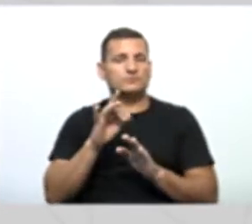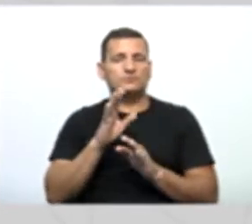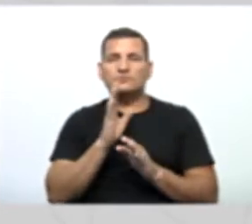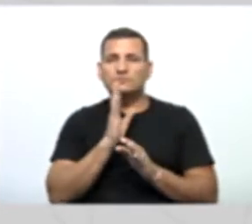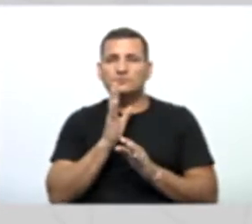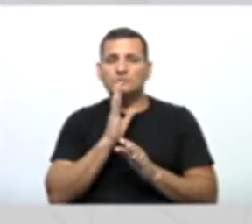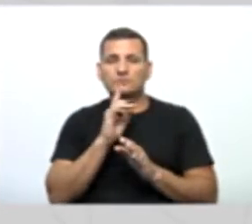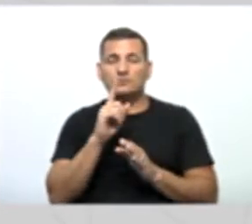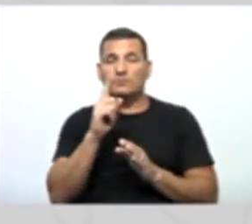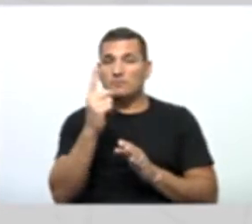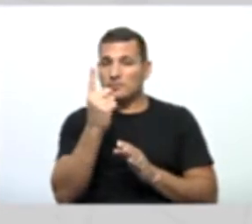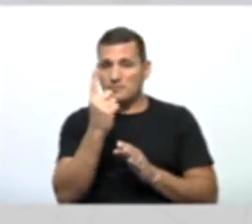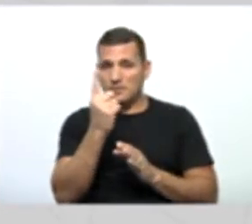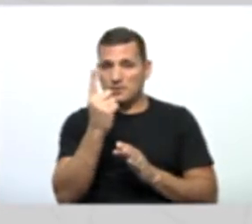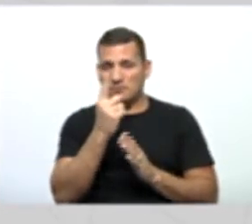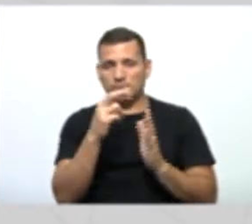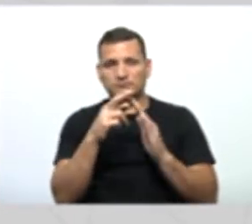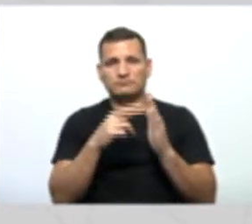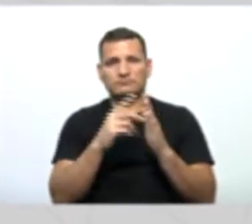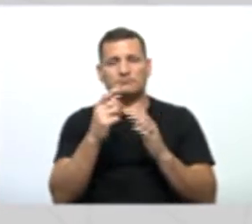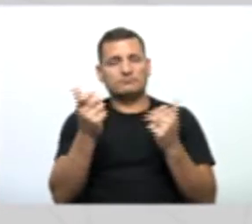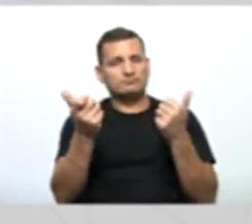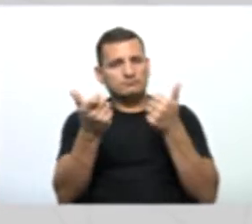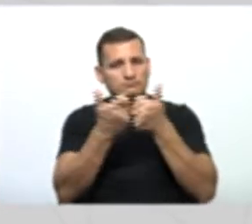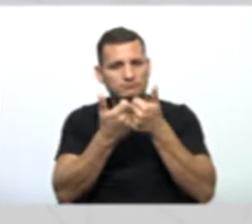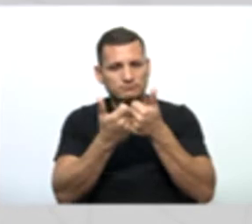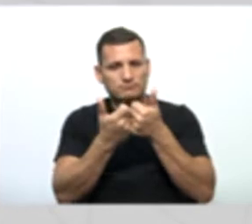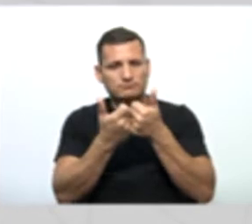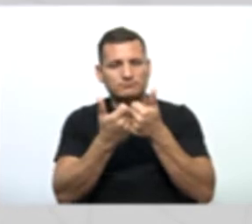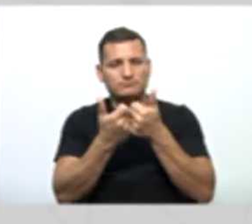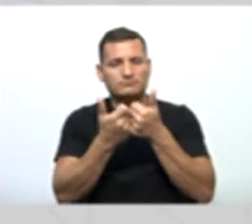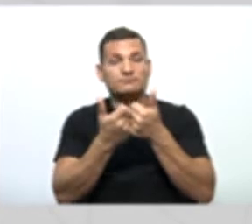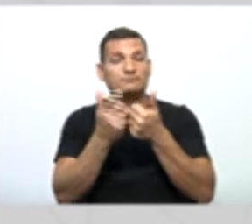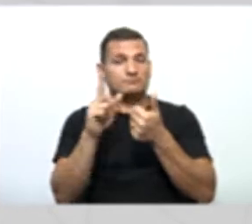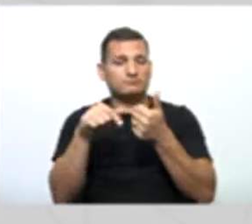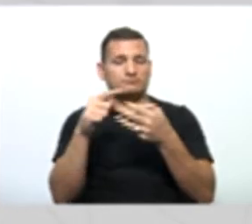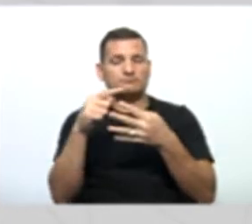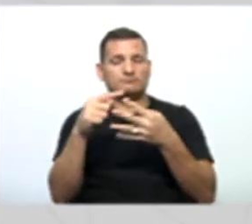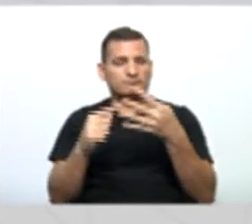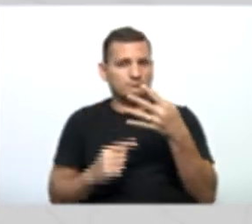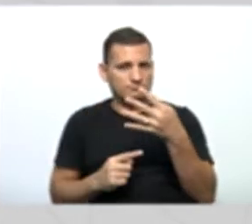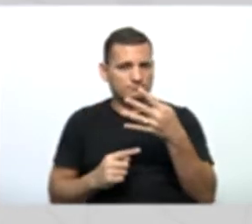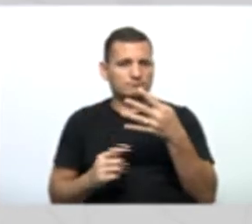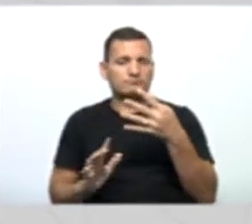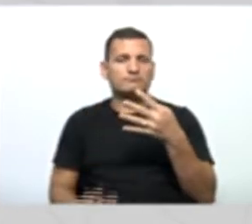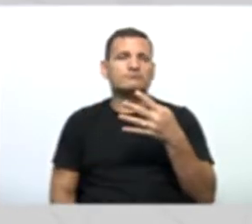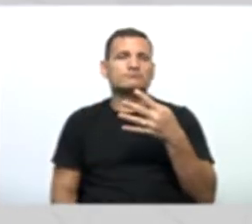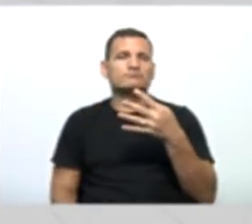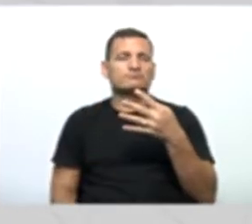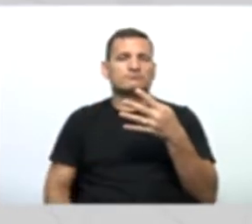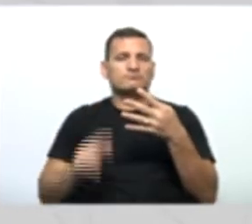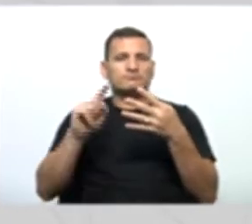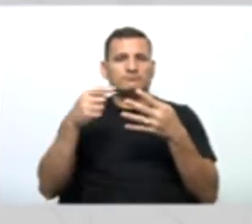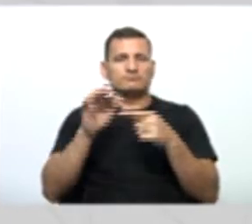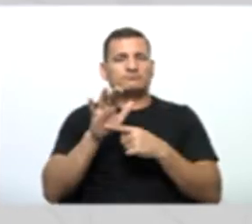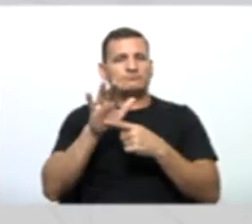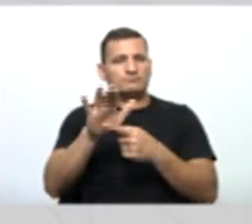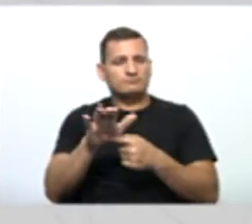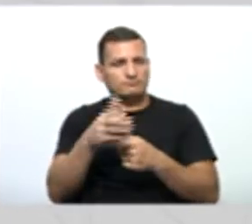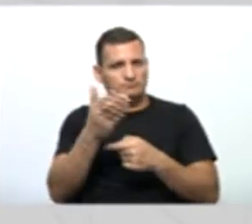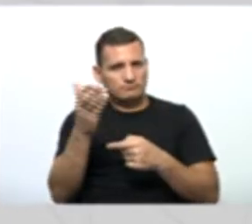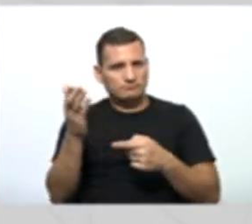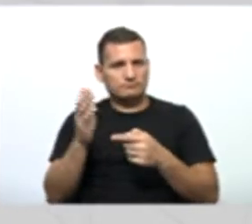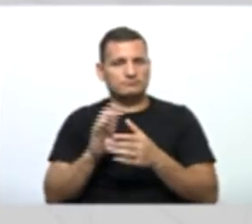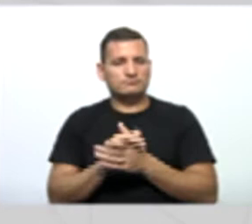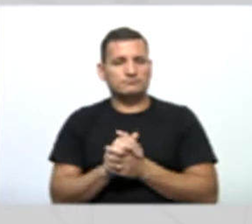um princípio que é a proximidade, né? São 4, né, que nós vamos estar mostrando para vocês